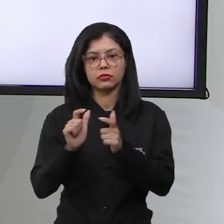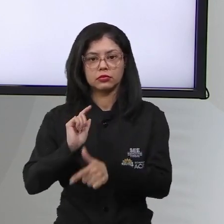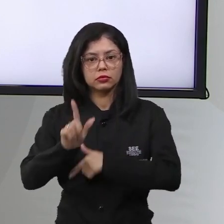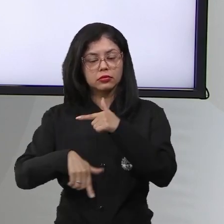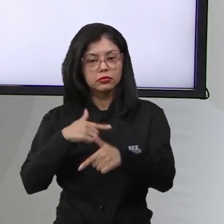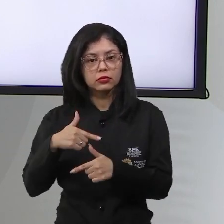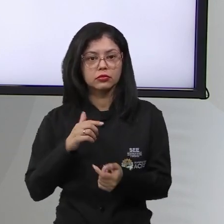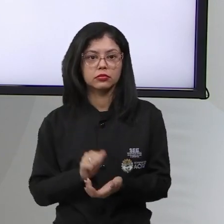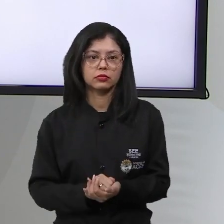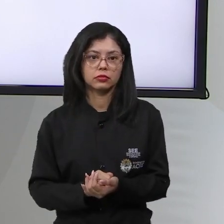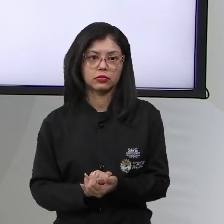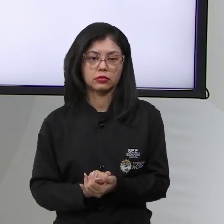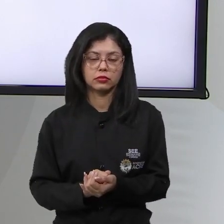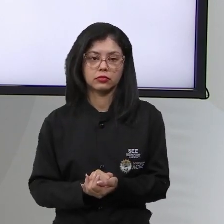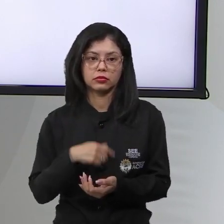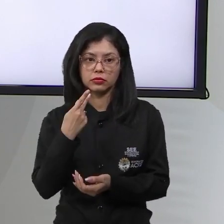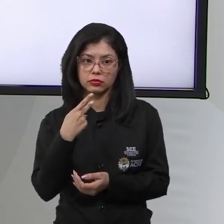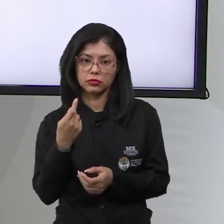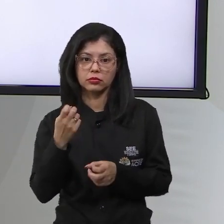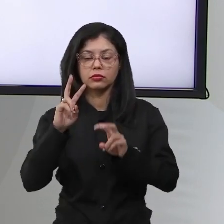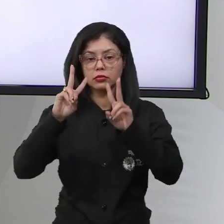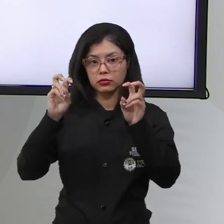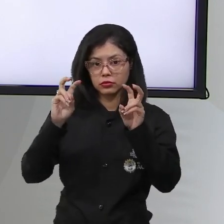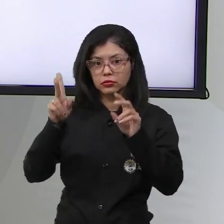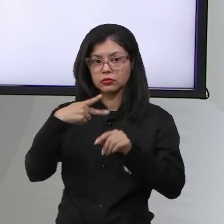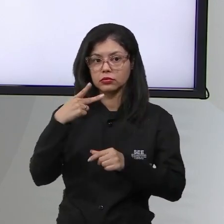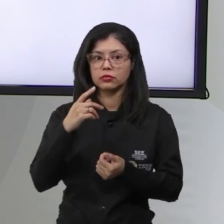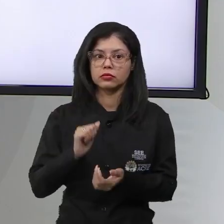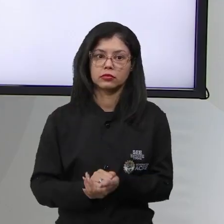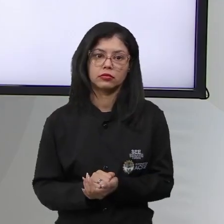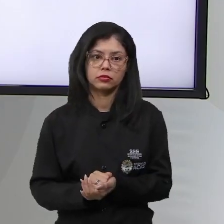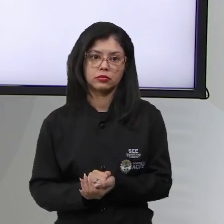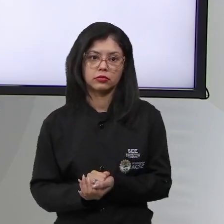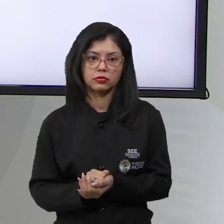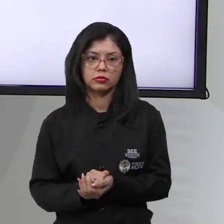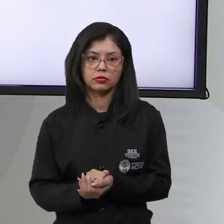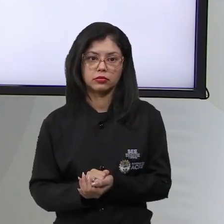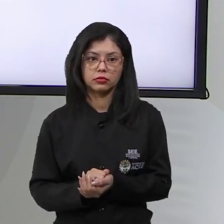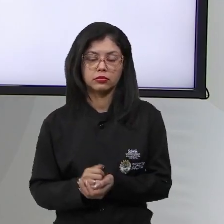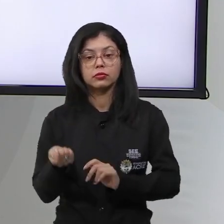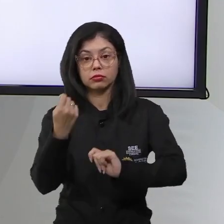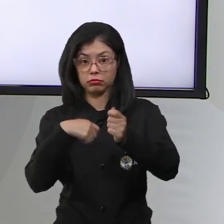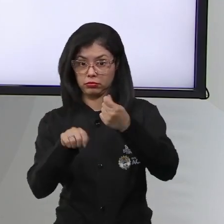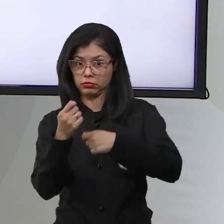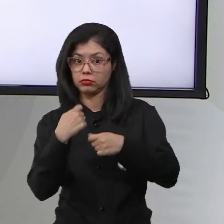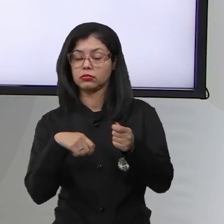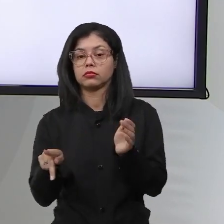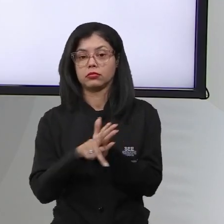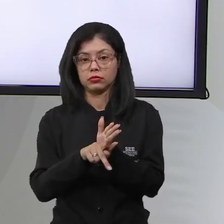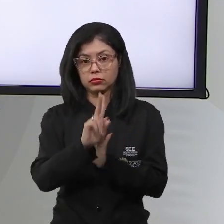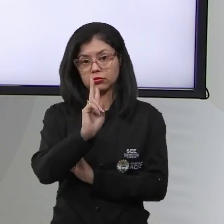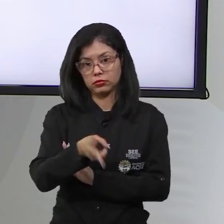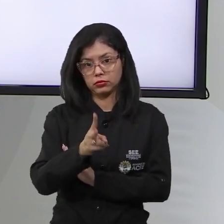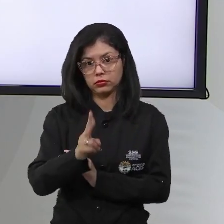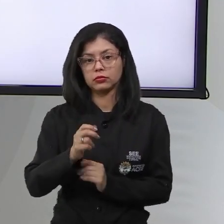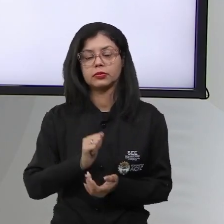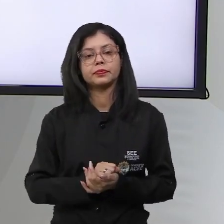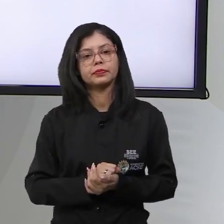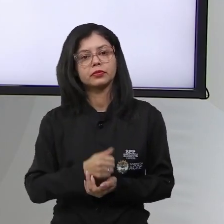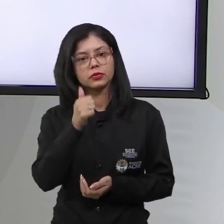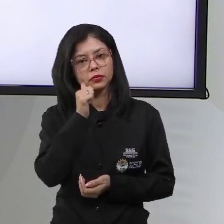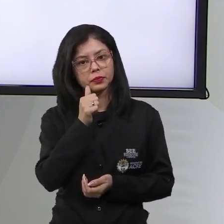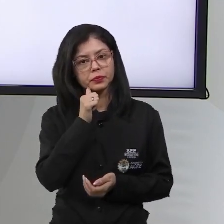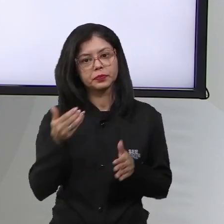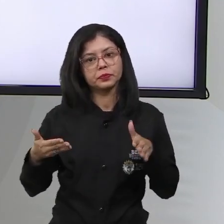de trabalho, e quando eu falo dessa colaboração, é a colaboração econômica mesmo, em que a mulher ela